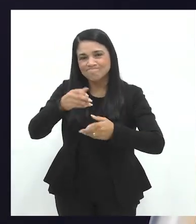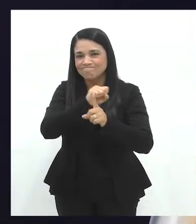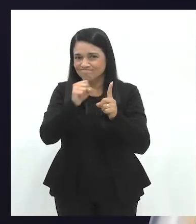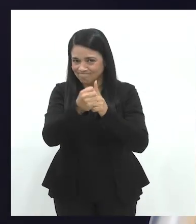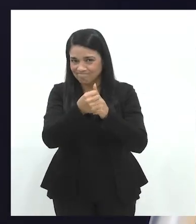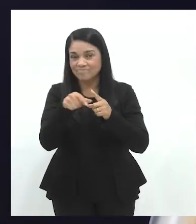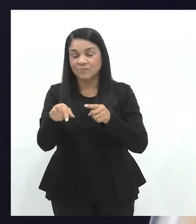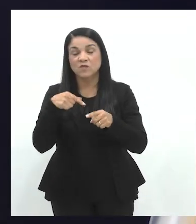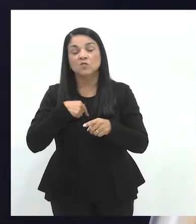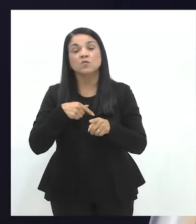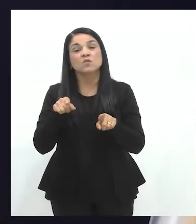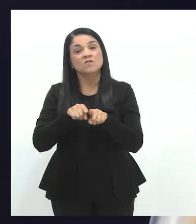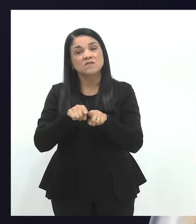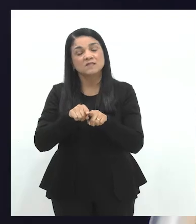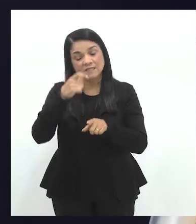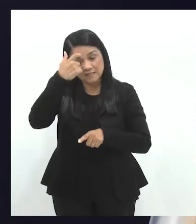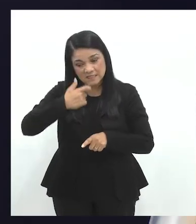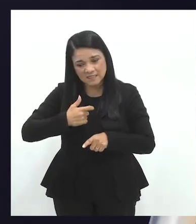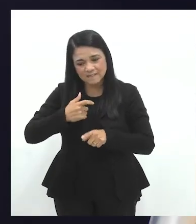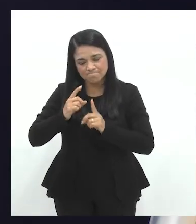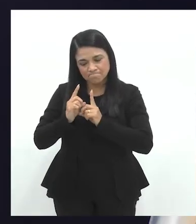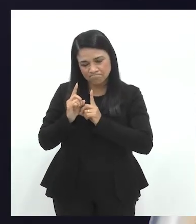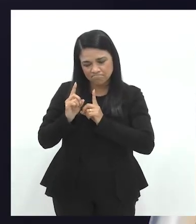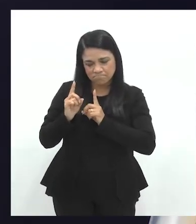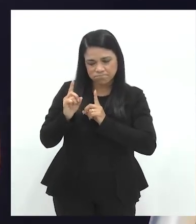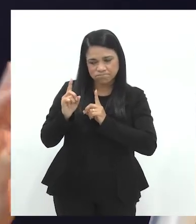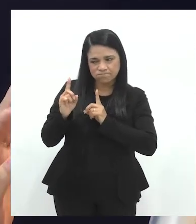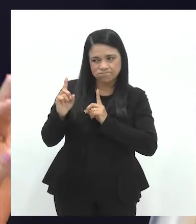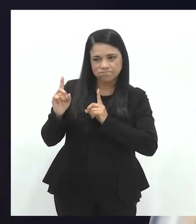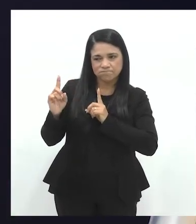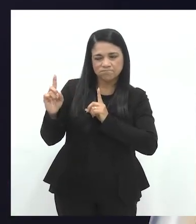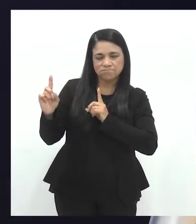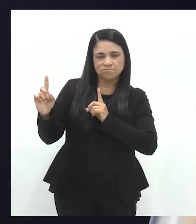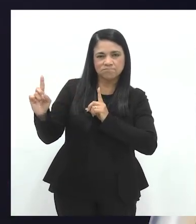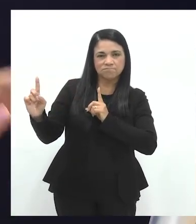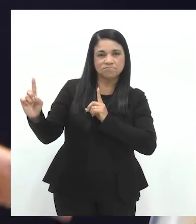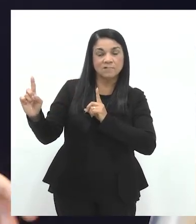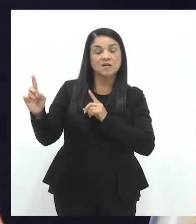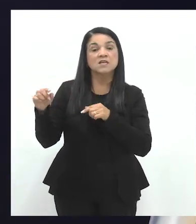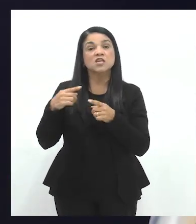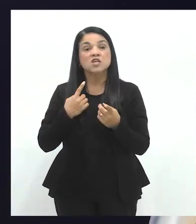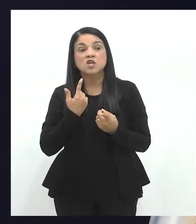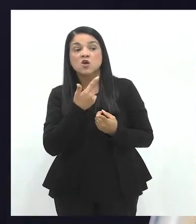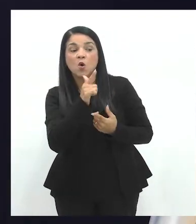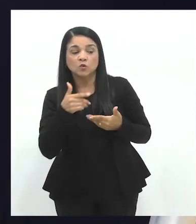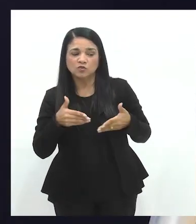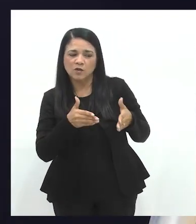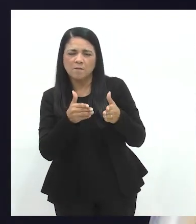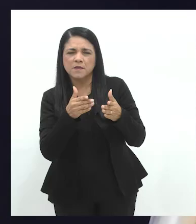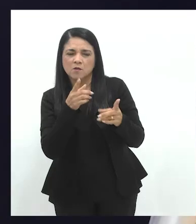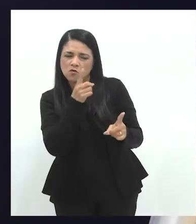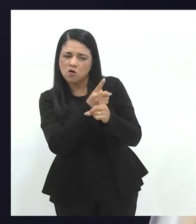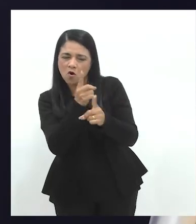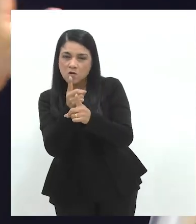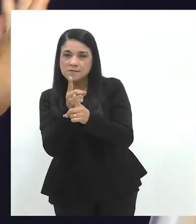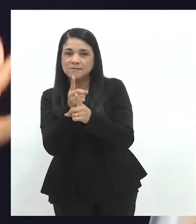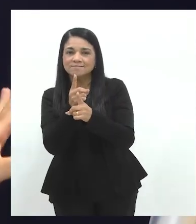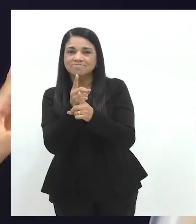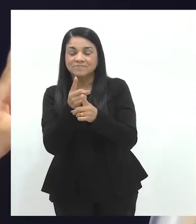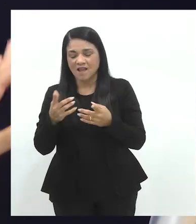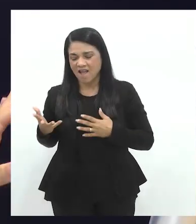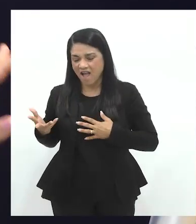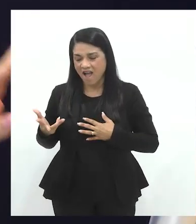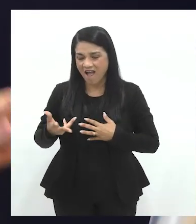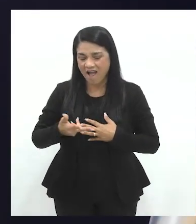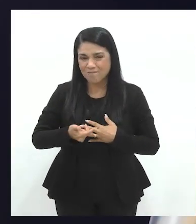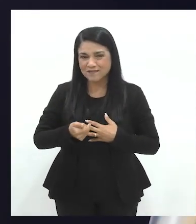quanto mais você vai se afastando do que você precisa e encontrando outros caminhos, aquela habilidade